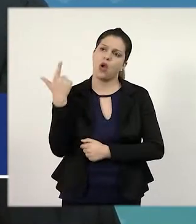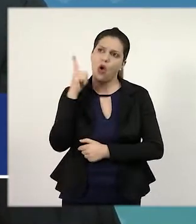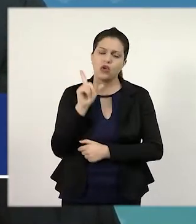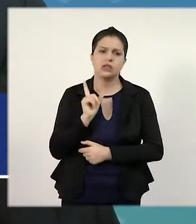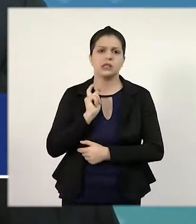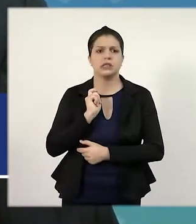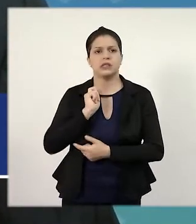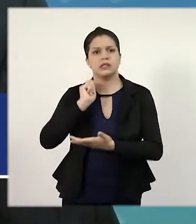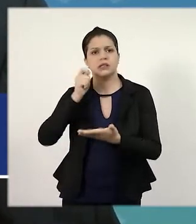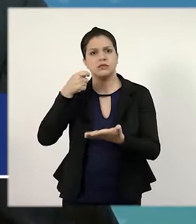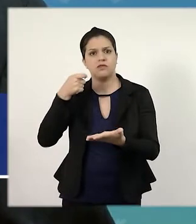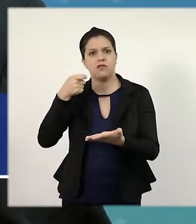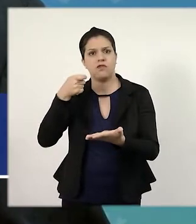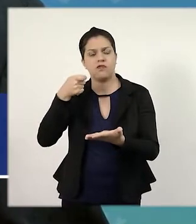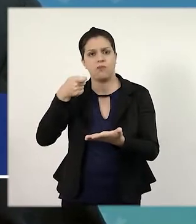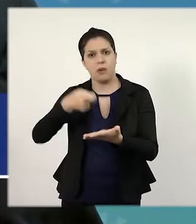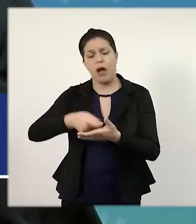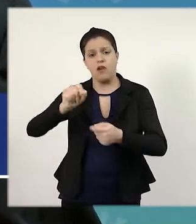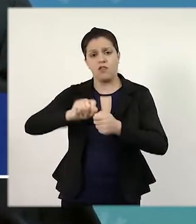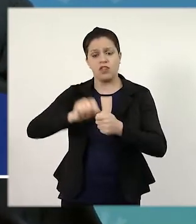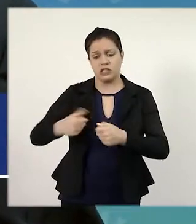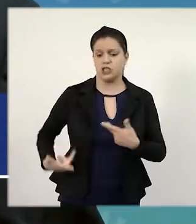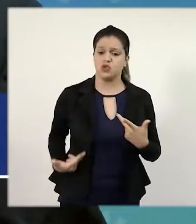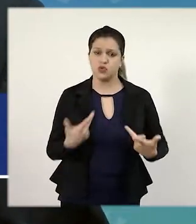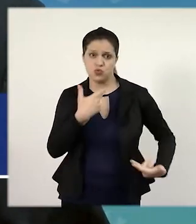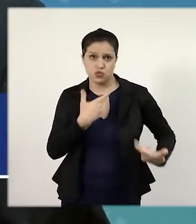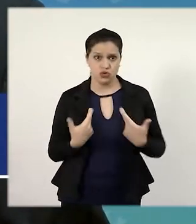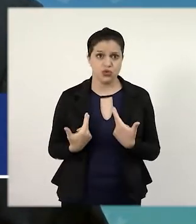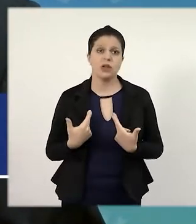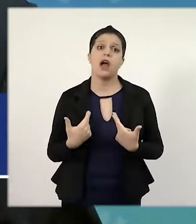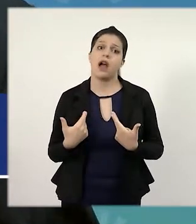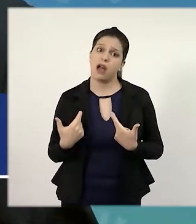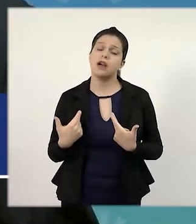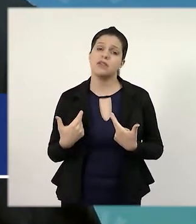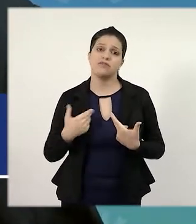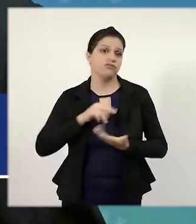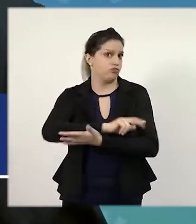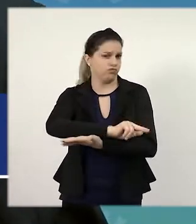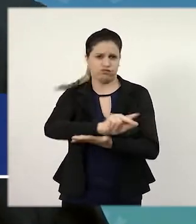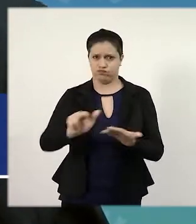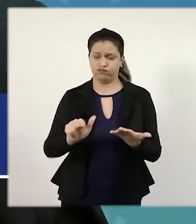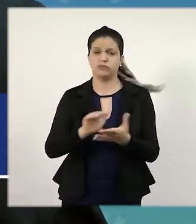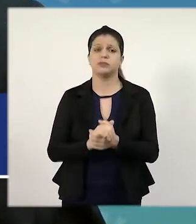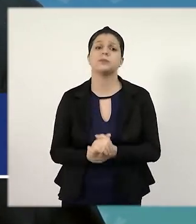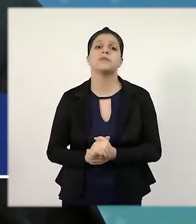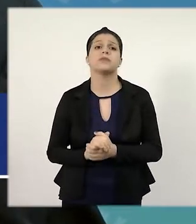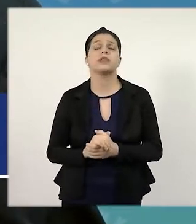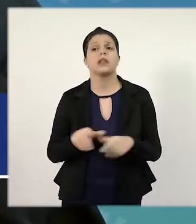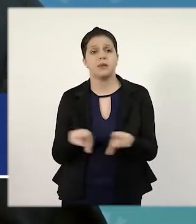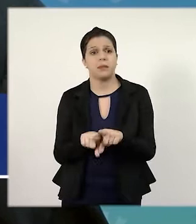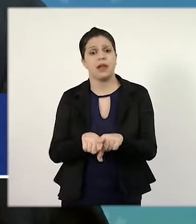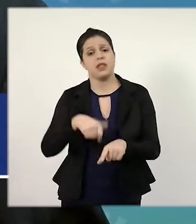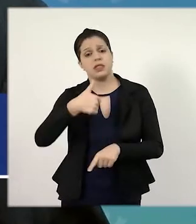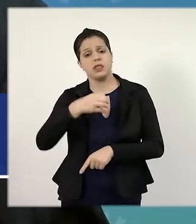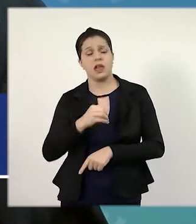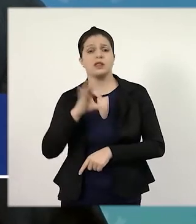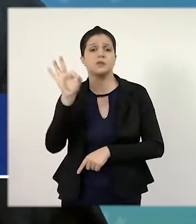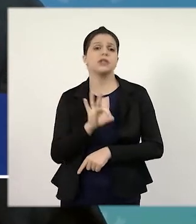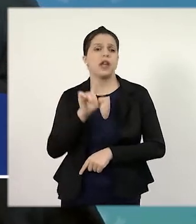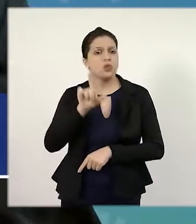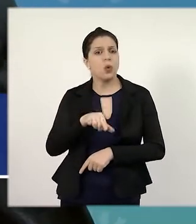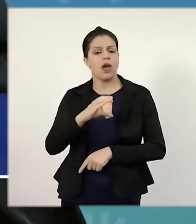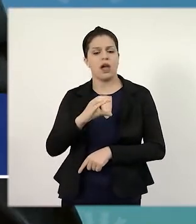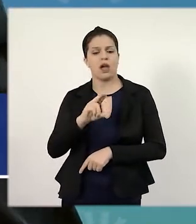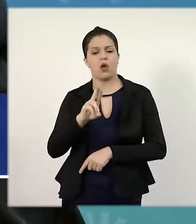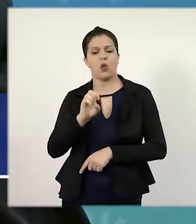seria para custeio de cirurgias eletivas, pequenas cirurgias, até de alta complexidade, e 10% de